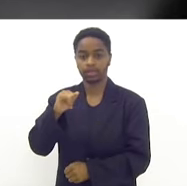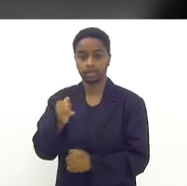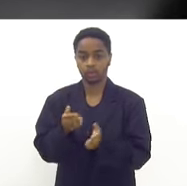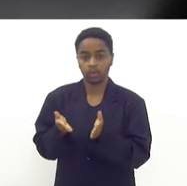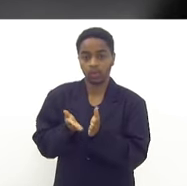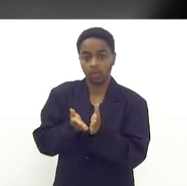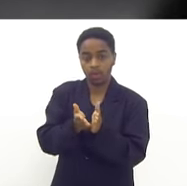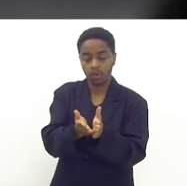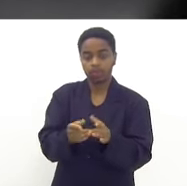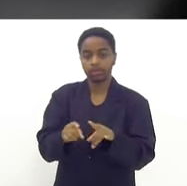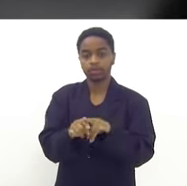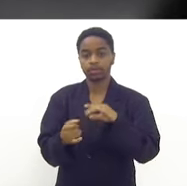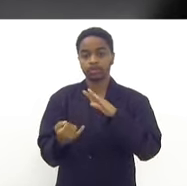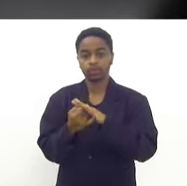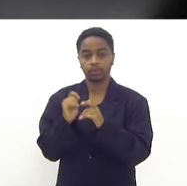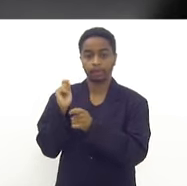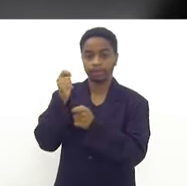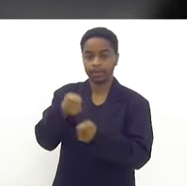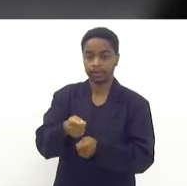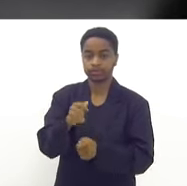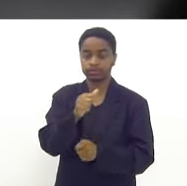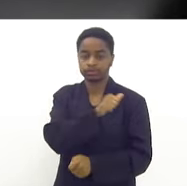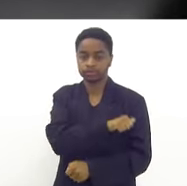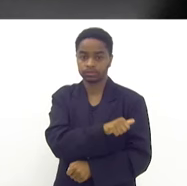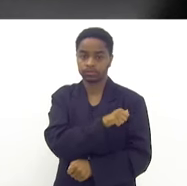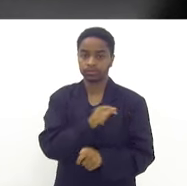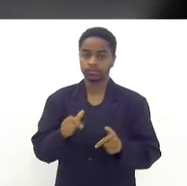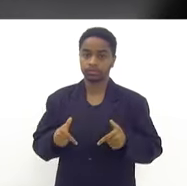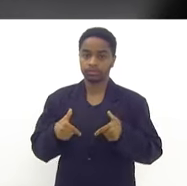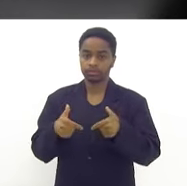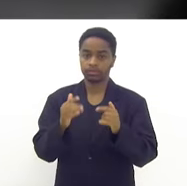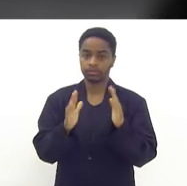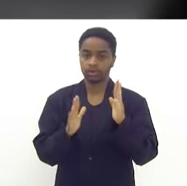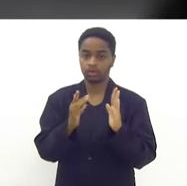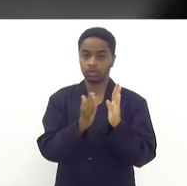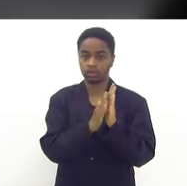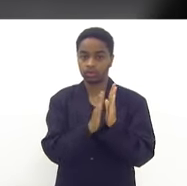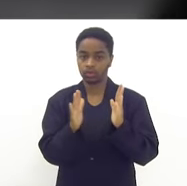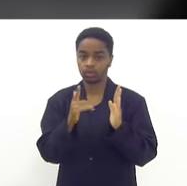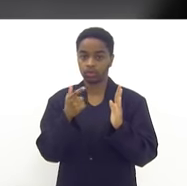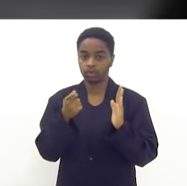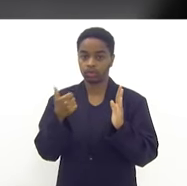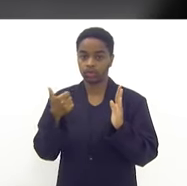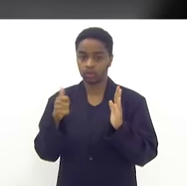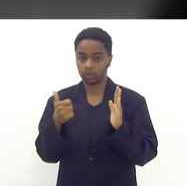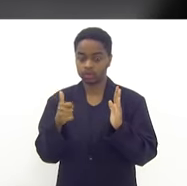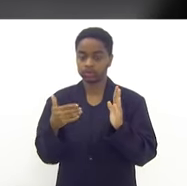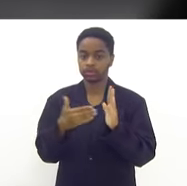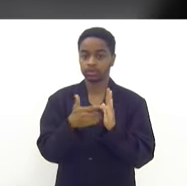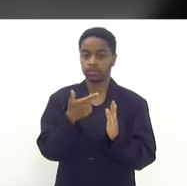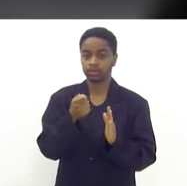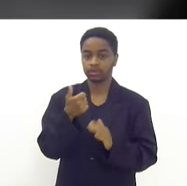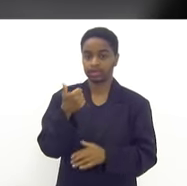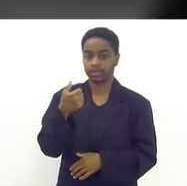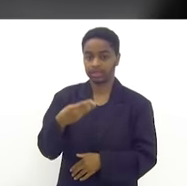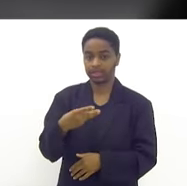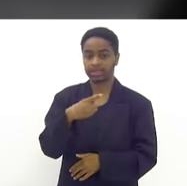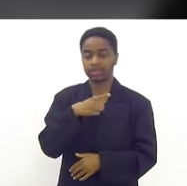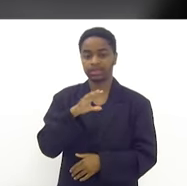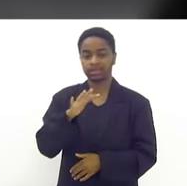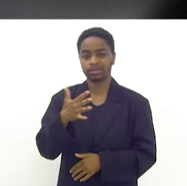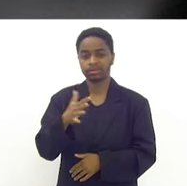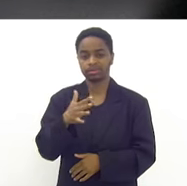Pesca do Estado do Rio de Janeiro atuaram entre 2011 e 2013 nessa questão retiraram algo perto de